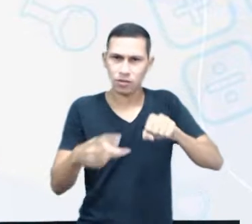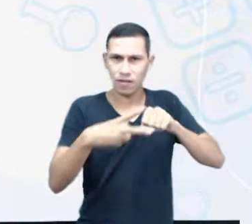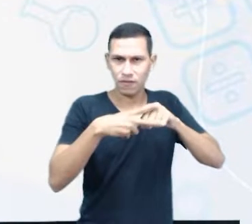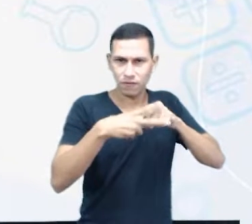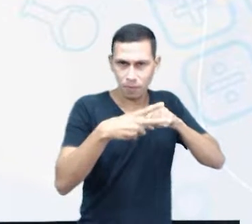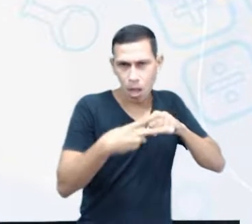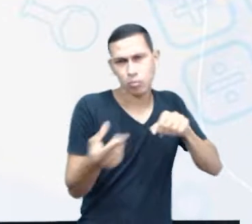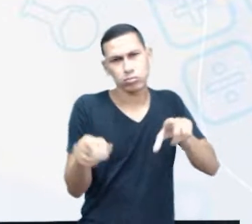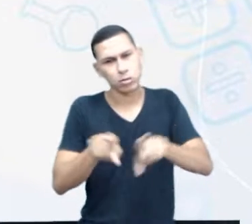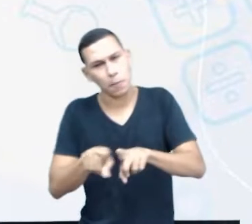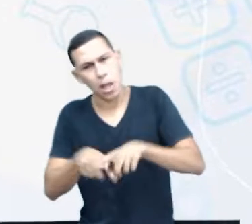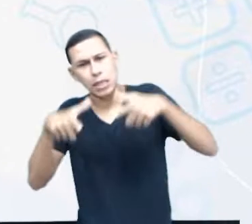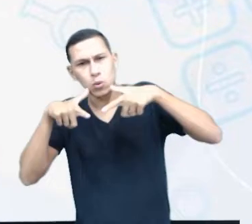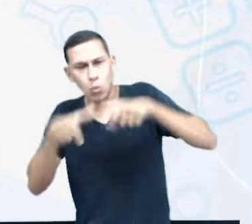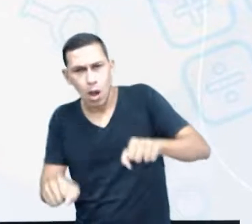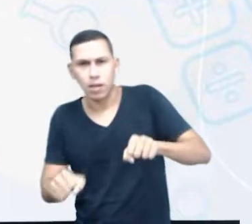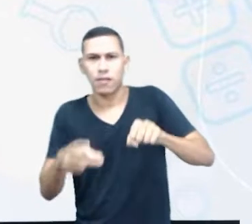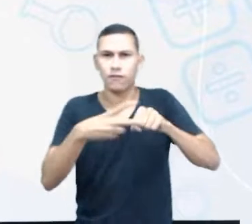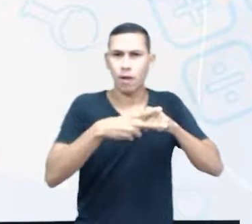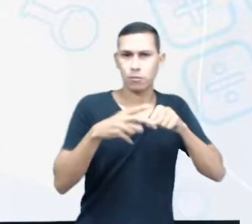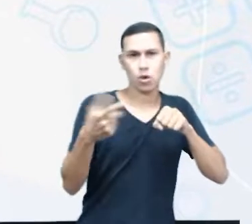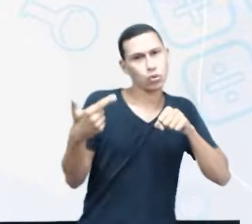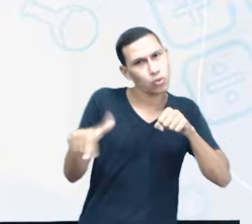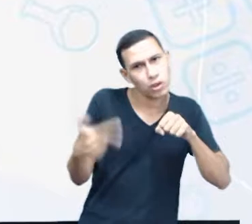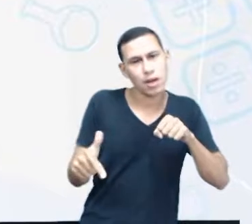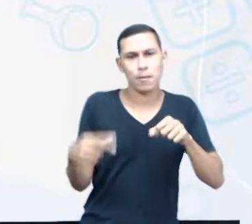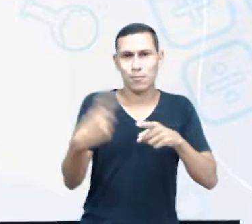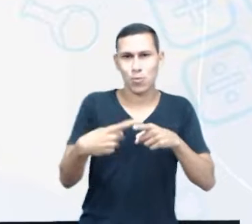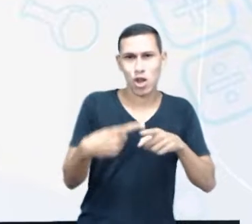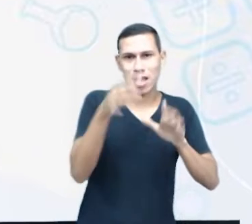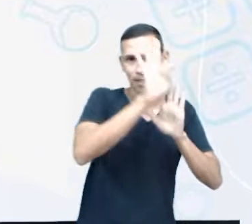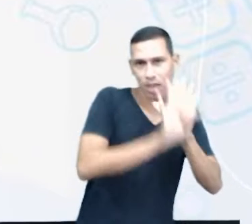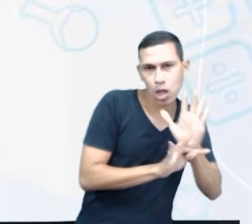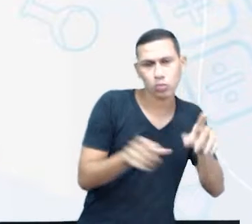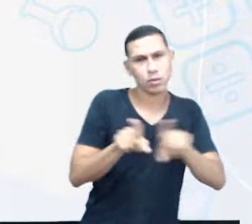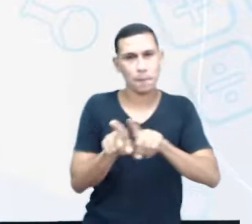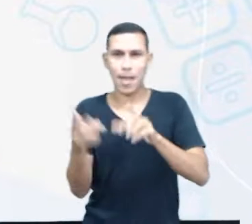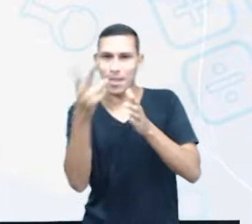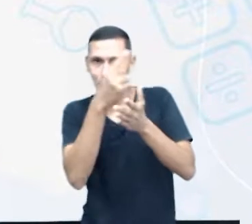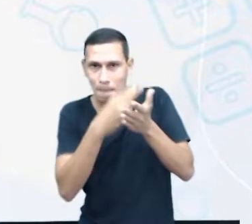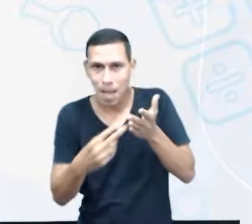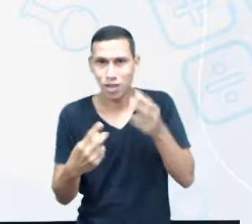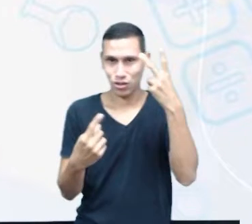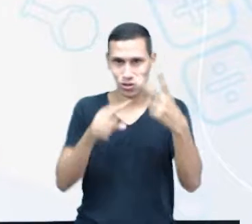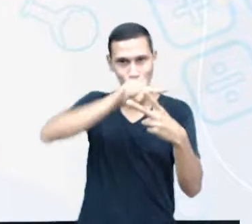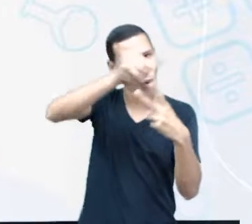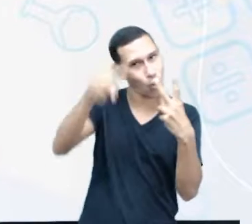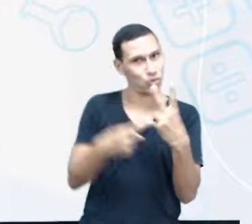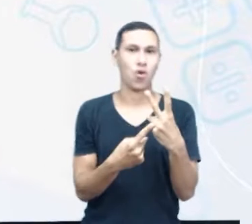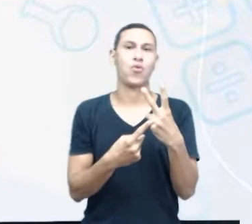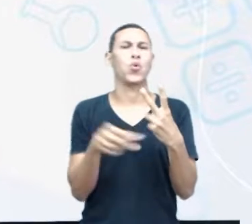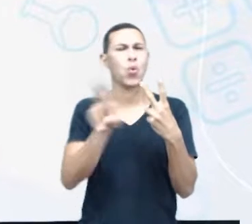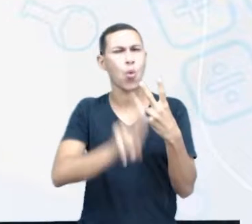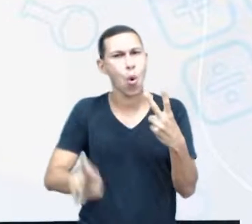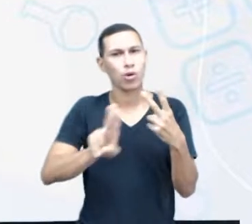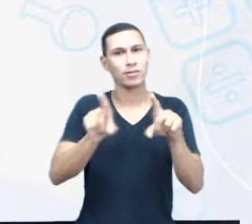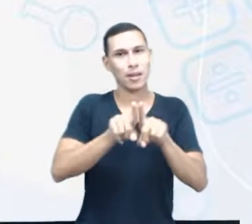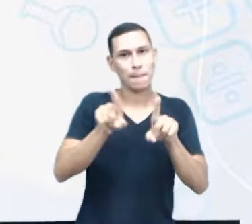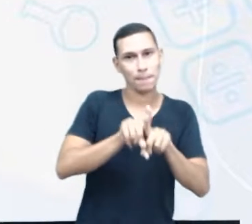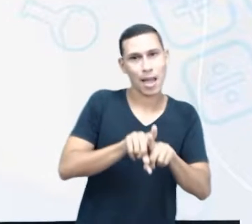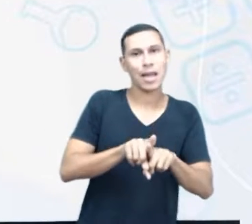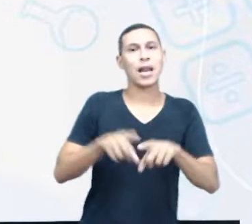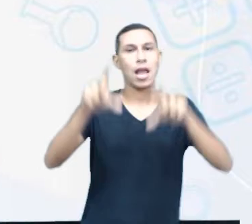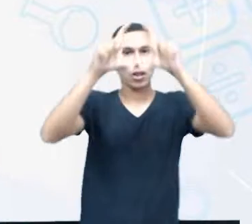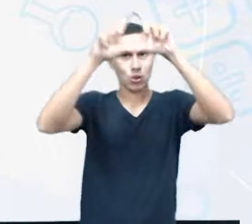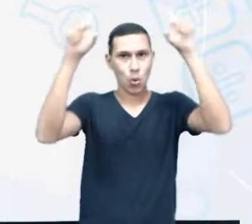não verbal, que são as imagens e o texto escrito. Há também, né, no caso, o uso dos balões,